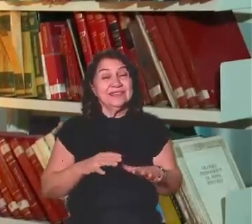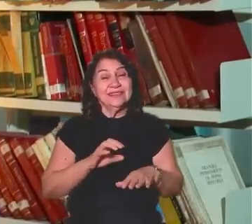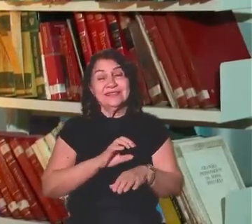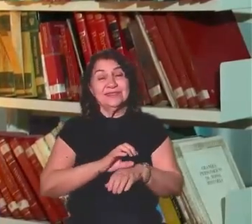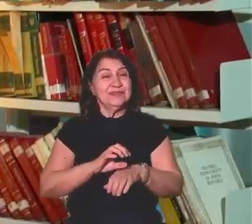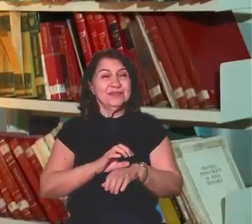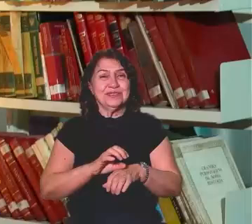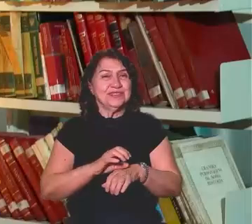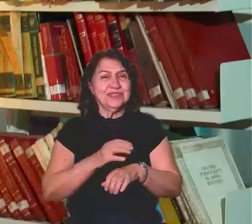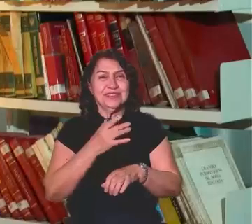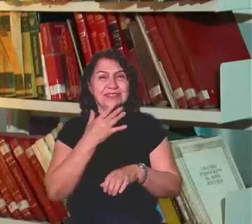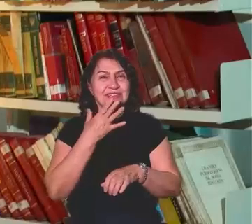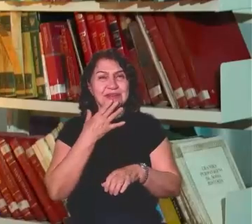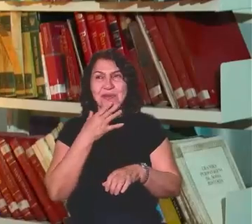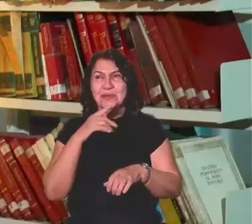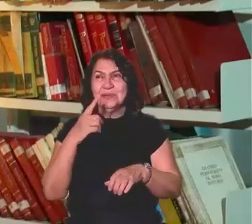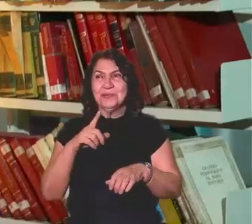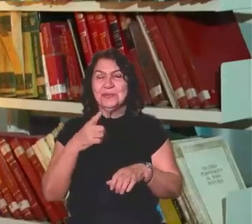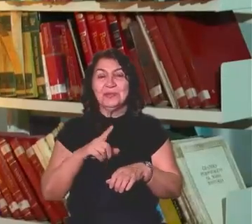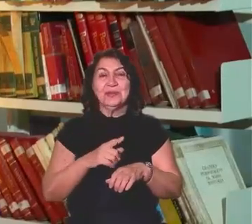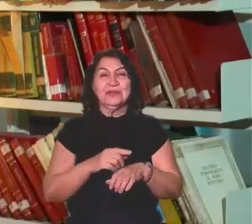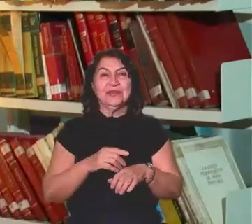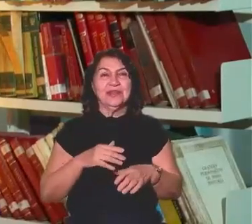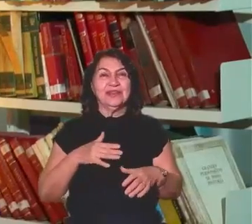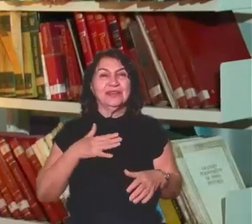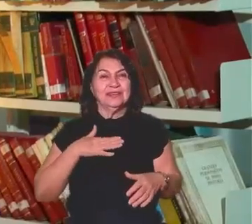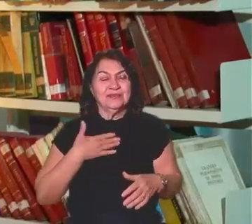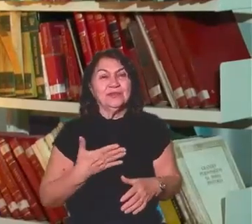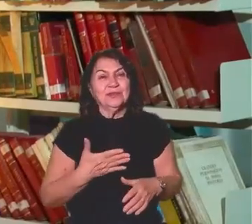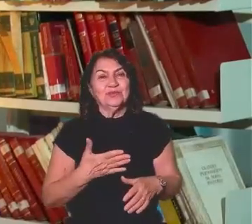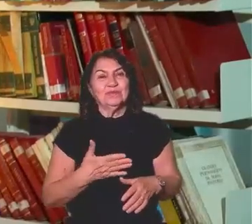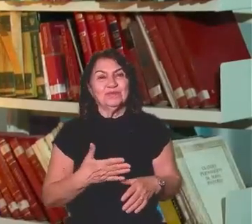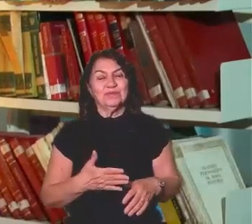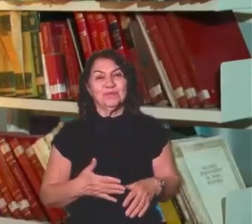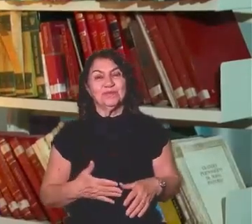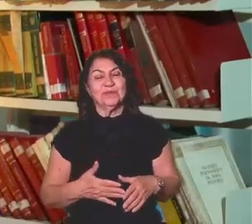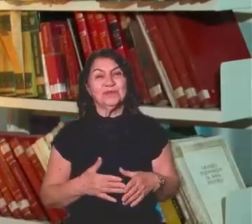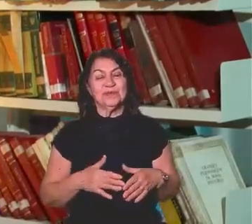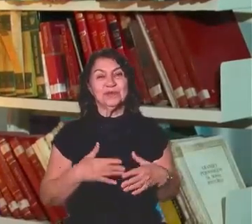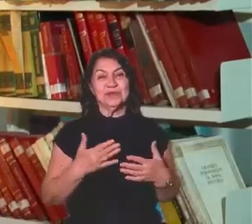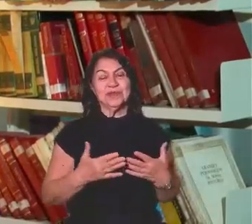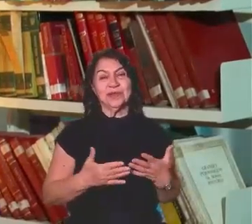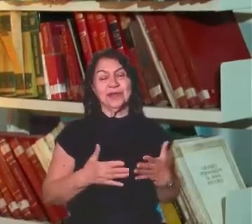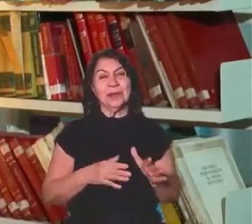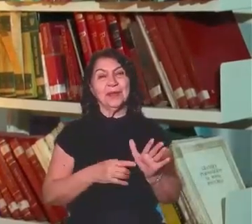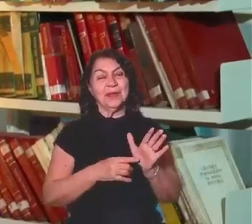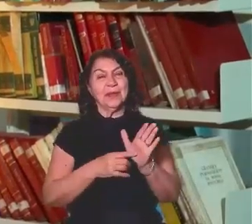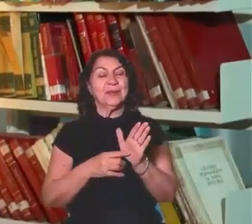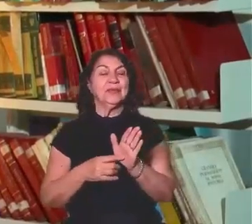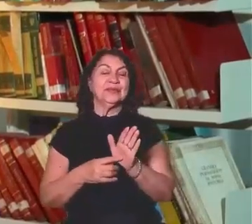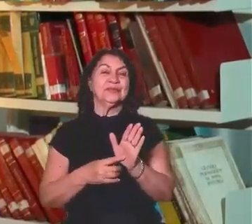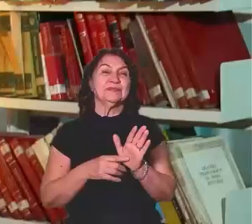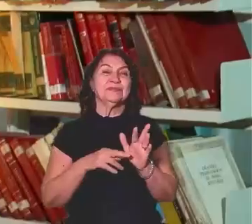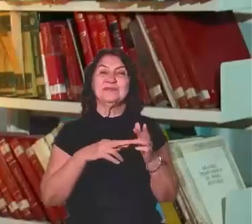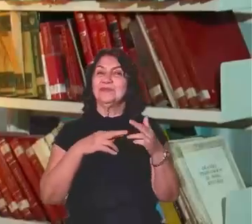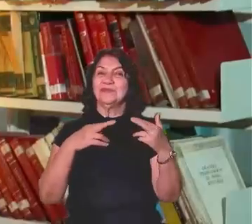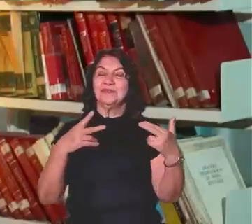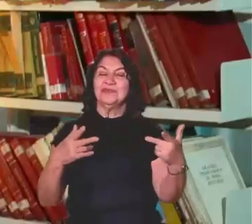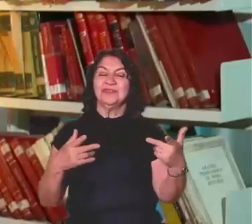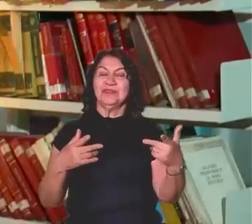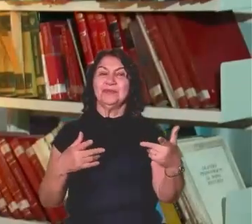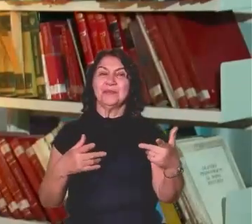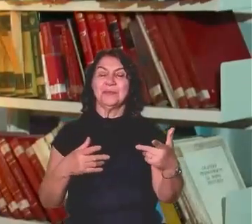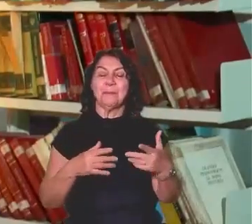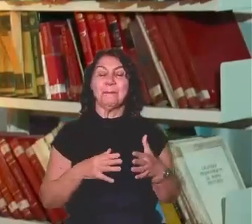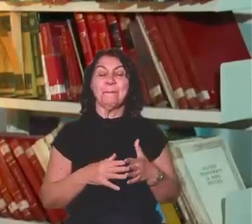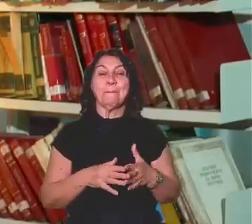uma cor, precisam de um choque. Né? E, às vezes, esse choque é isso aí que a gente leva para eles. Quer dizer, no caso, vocês.